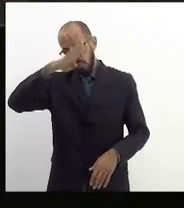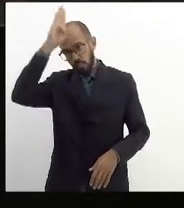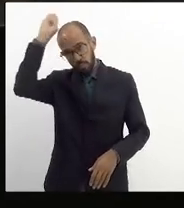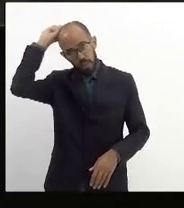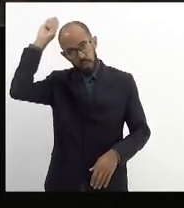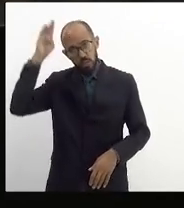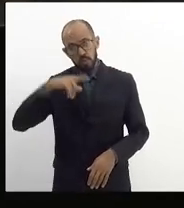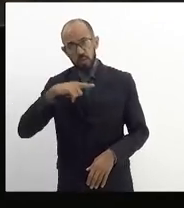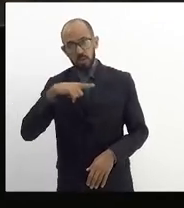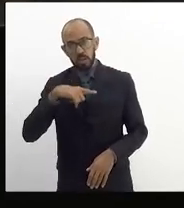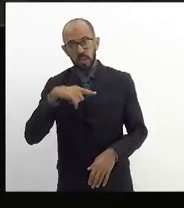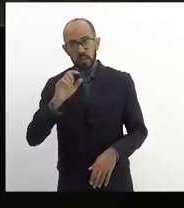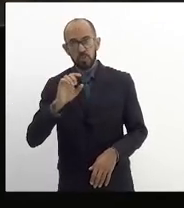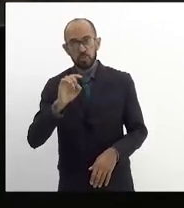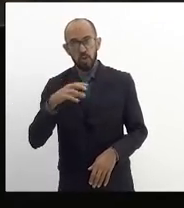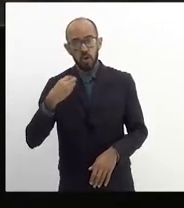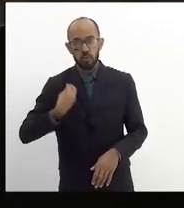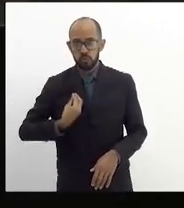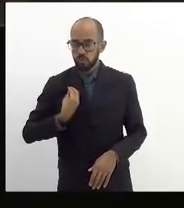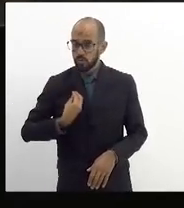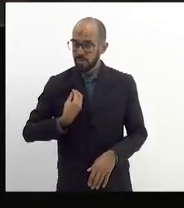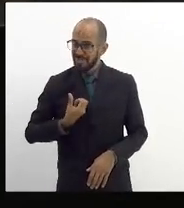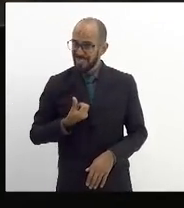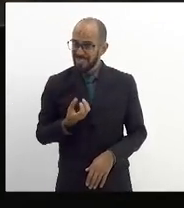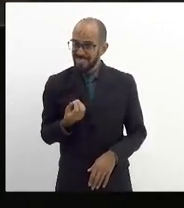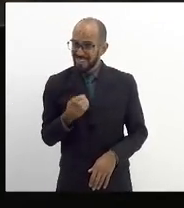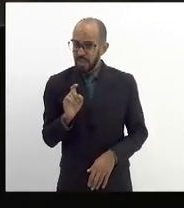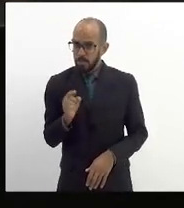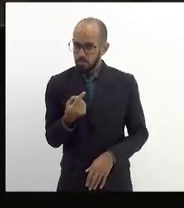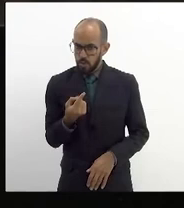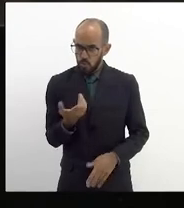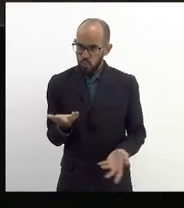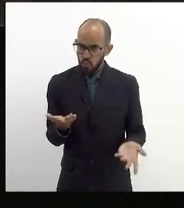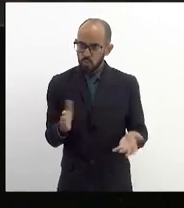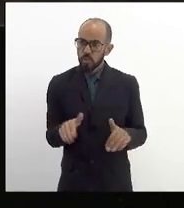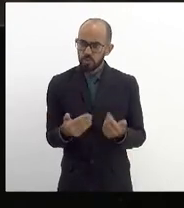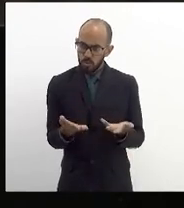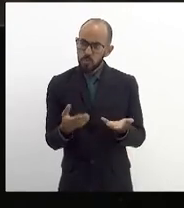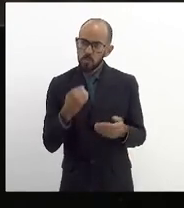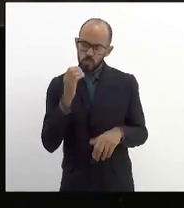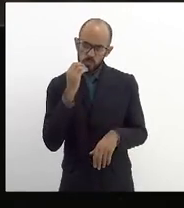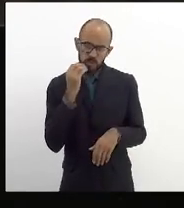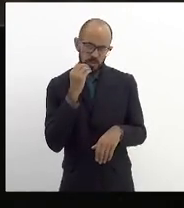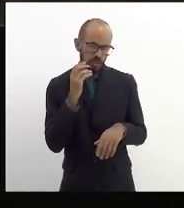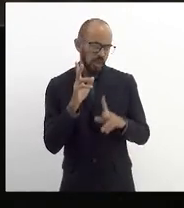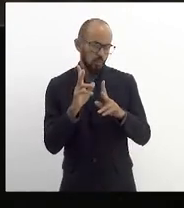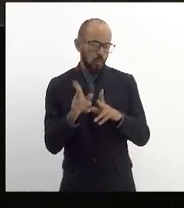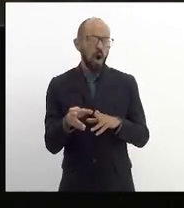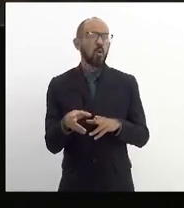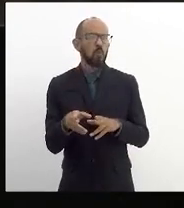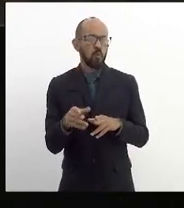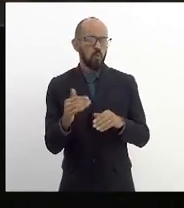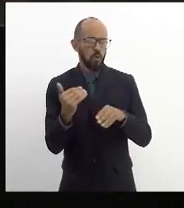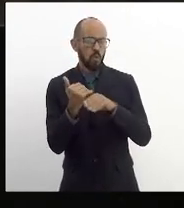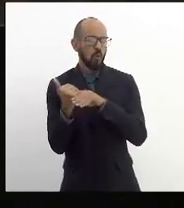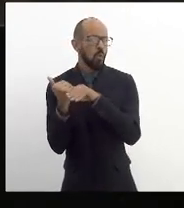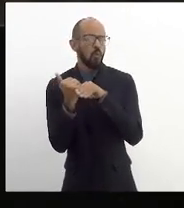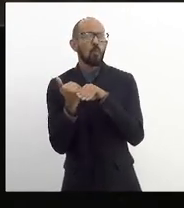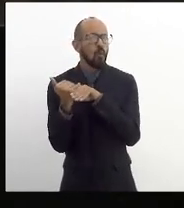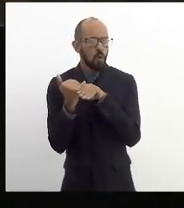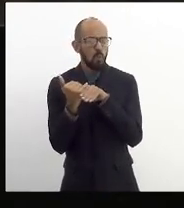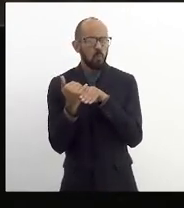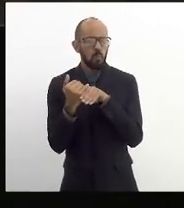que só de ativos tem 60 mil pessoas então poderia ser dado o mesmo patamar de